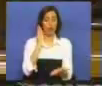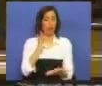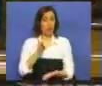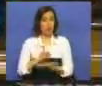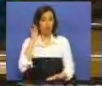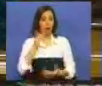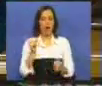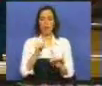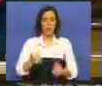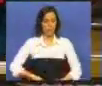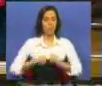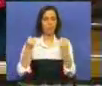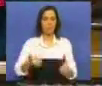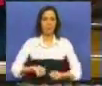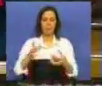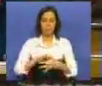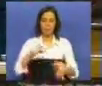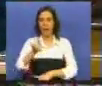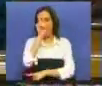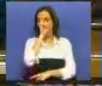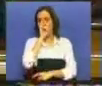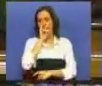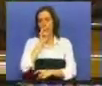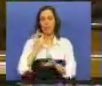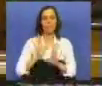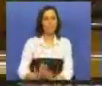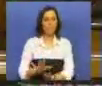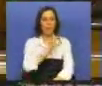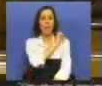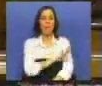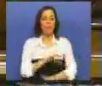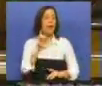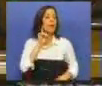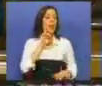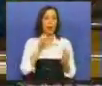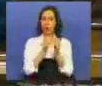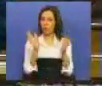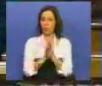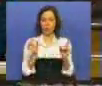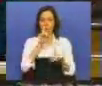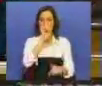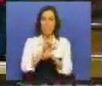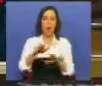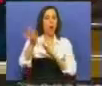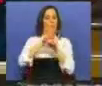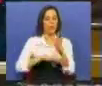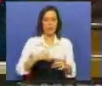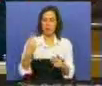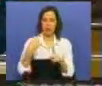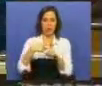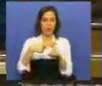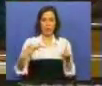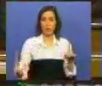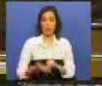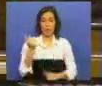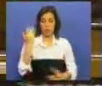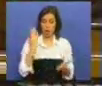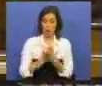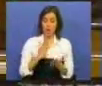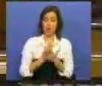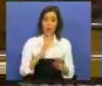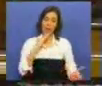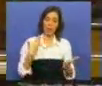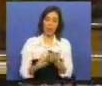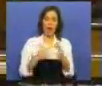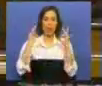só não consegue romper o ciclo vicioso da pobreza porque não garante a todos as mesmas condições de sucesso. A escola